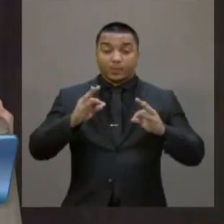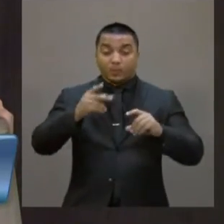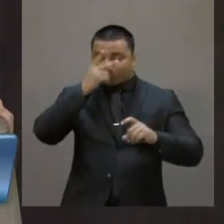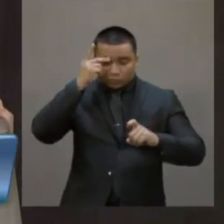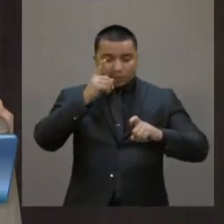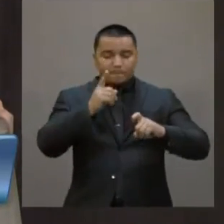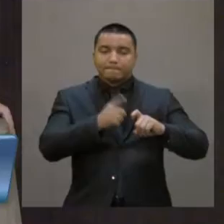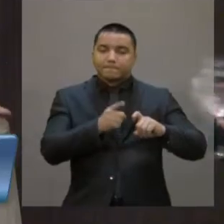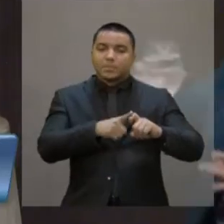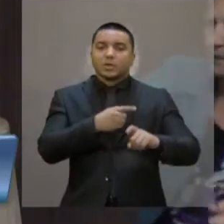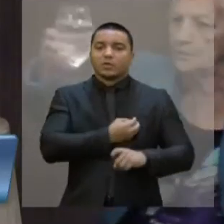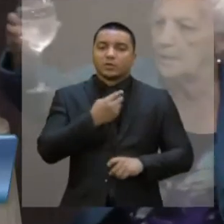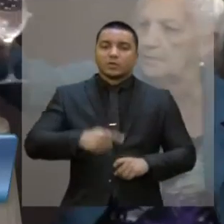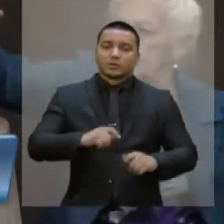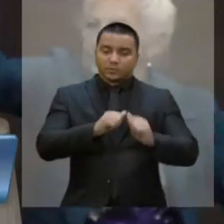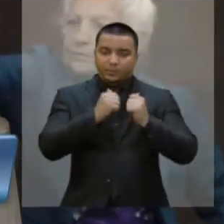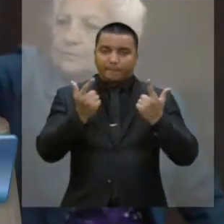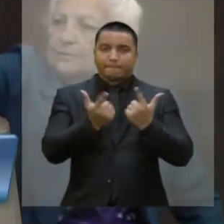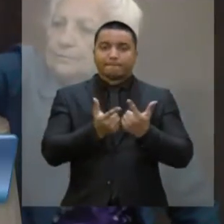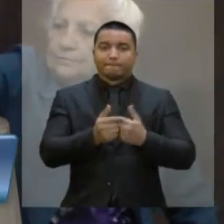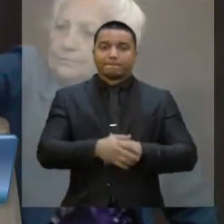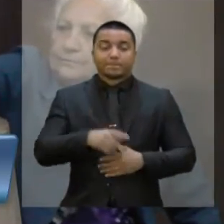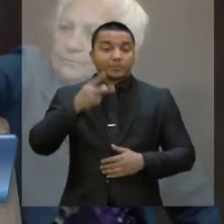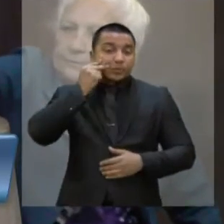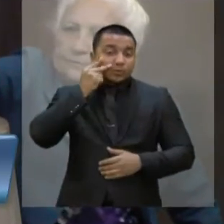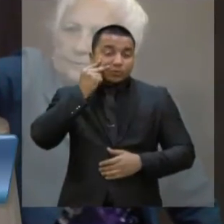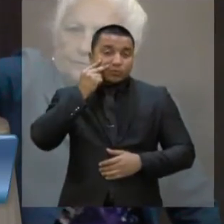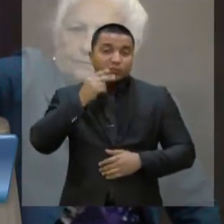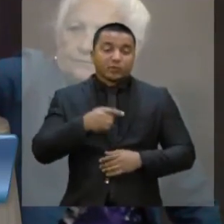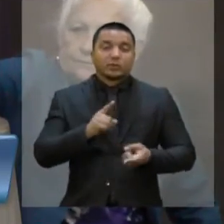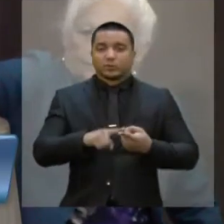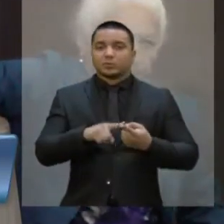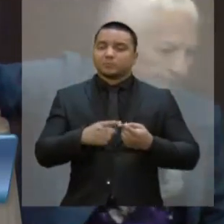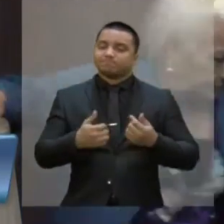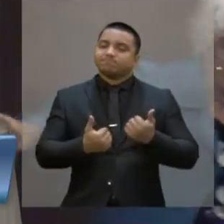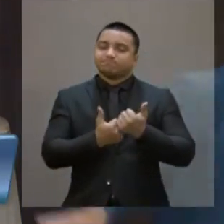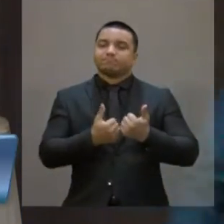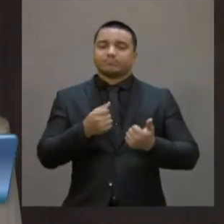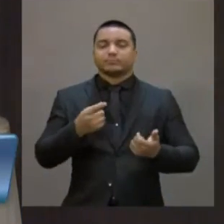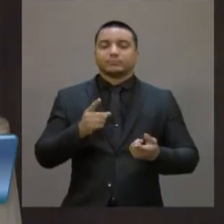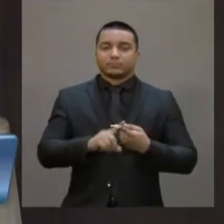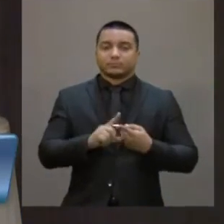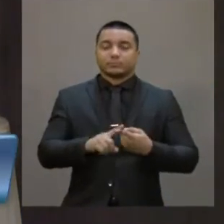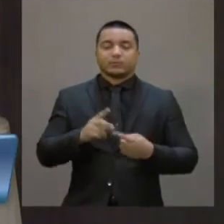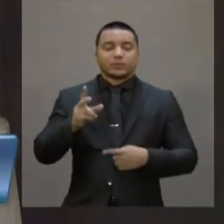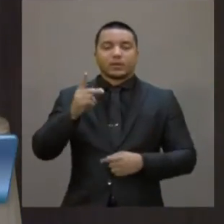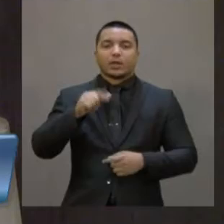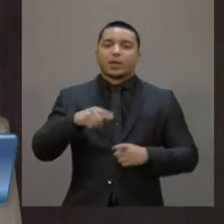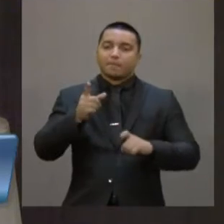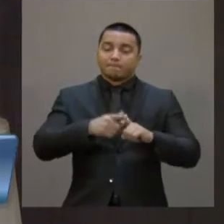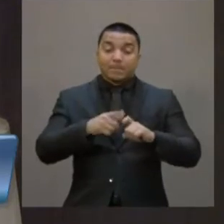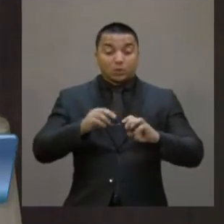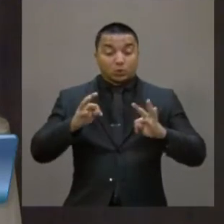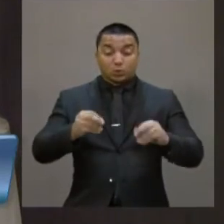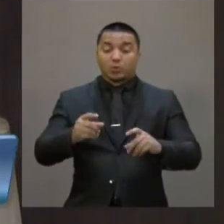aqui da casa, o Heitor Ferrer, nosso companheiro também médico, então a todos